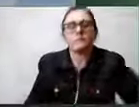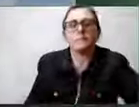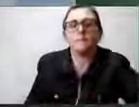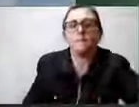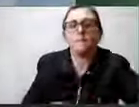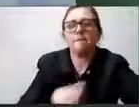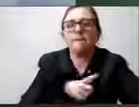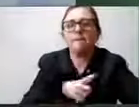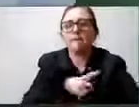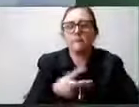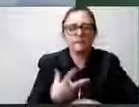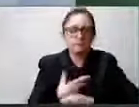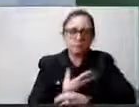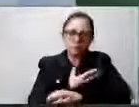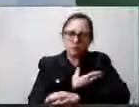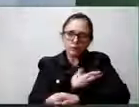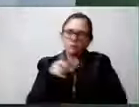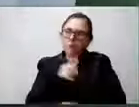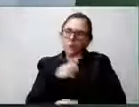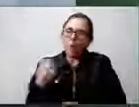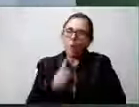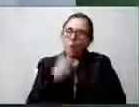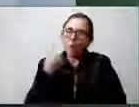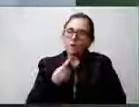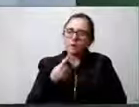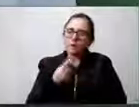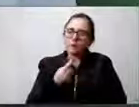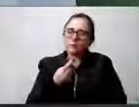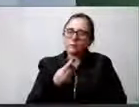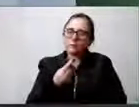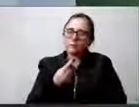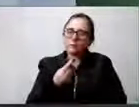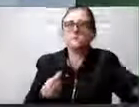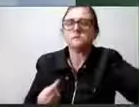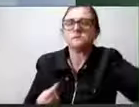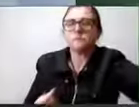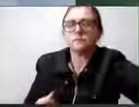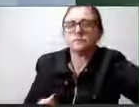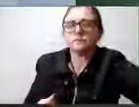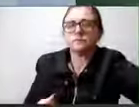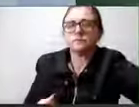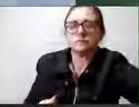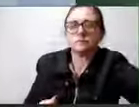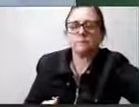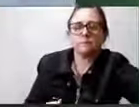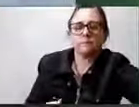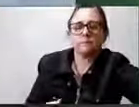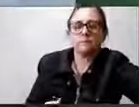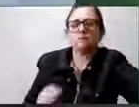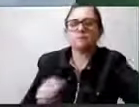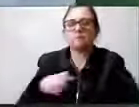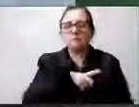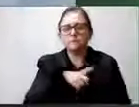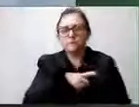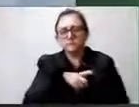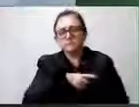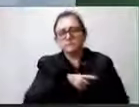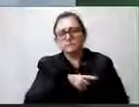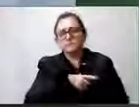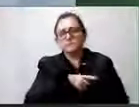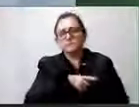principalmente se ela não é a única opção e se ela não é a primeira alternativa, isso vai gerar, inevitavelmente, uma condição de nocebo nos